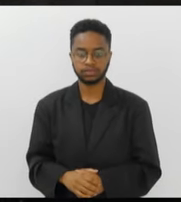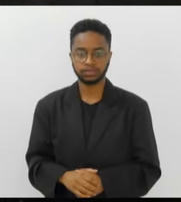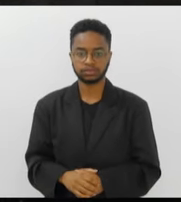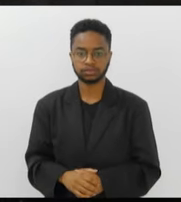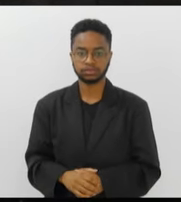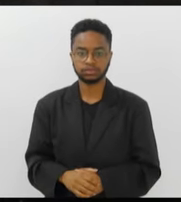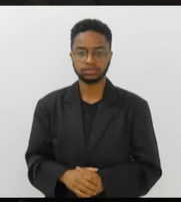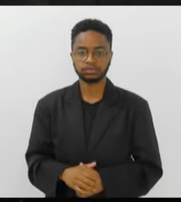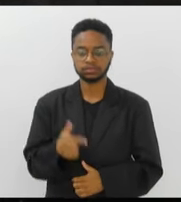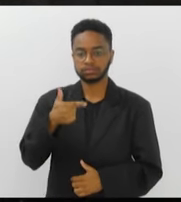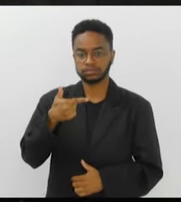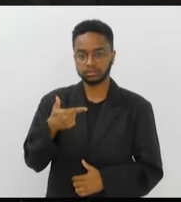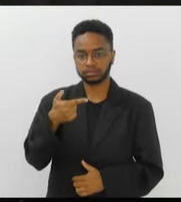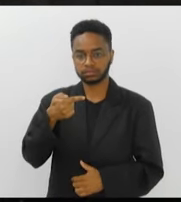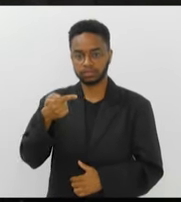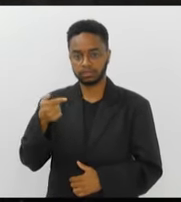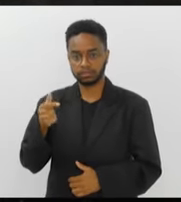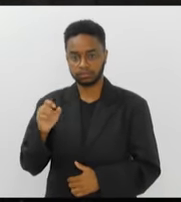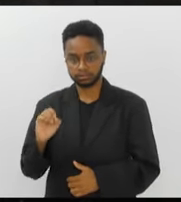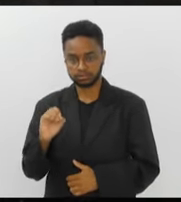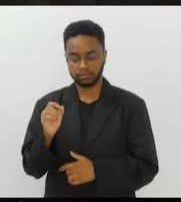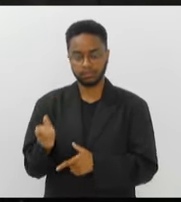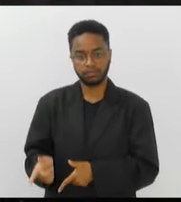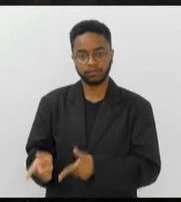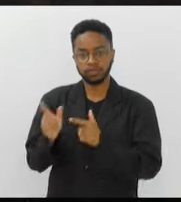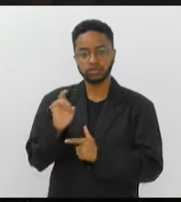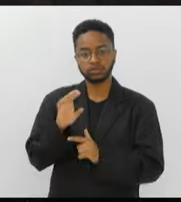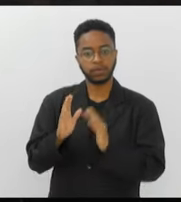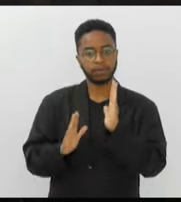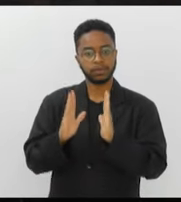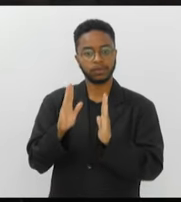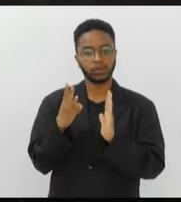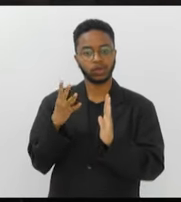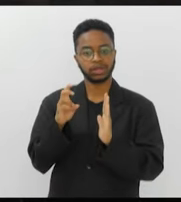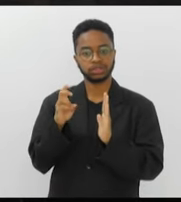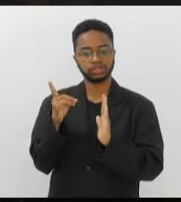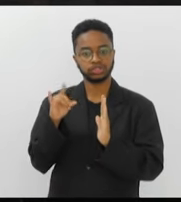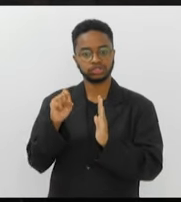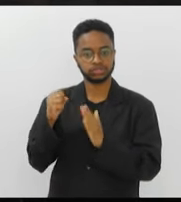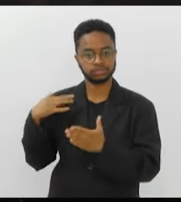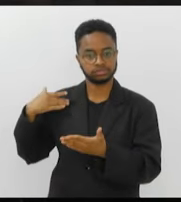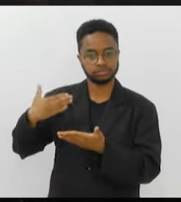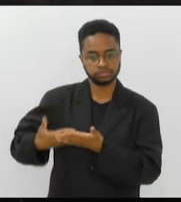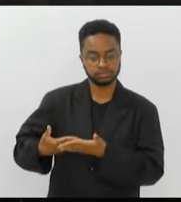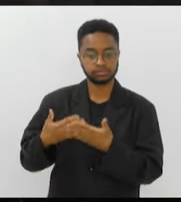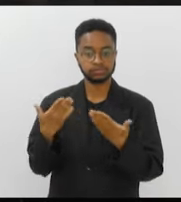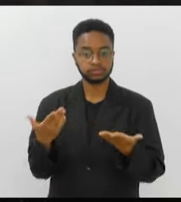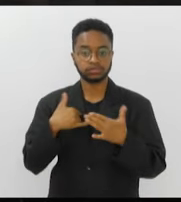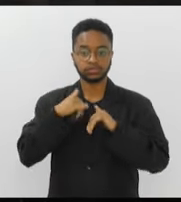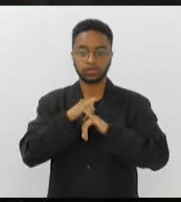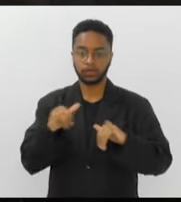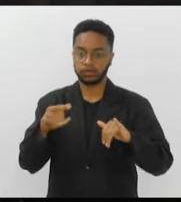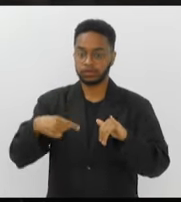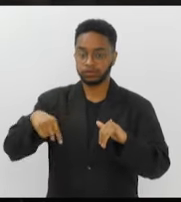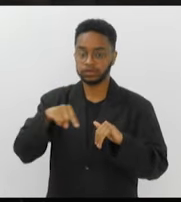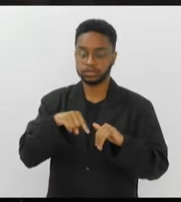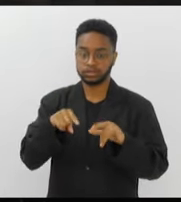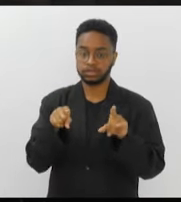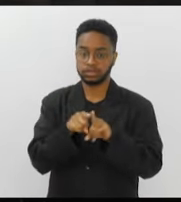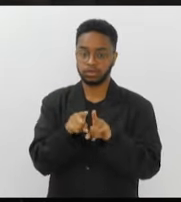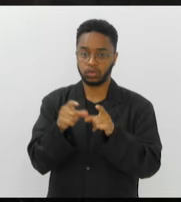270 fuzis só nos últimos 45 dias. Eu digo para vocês que nem na